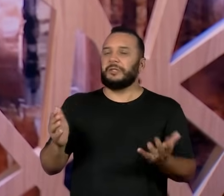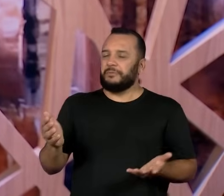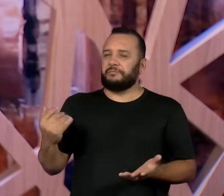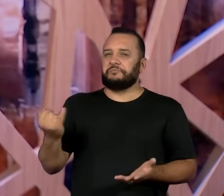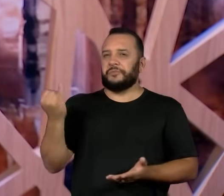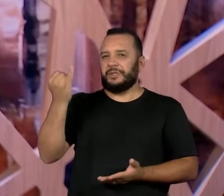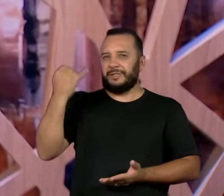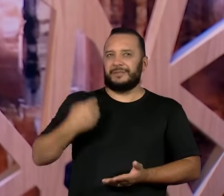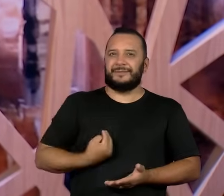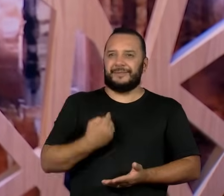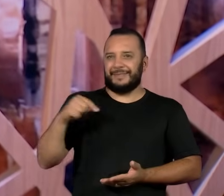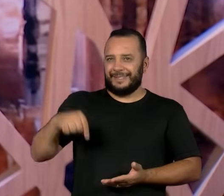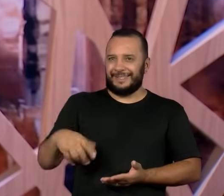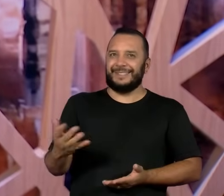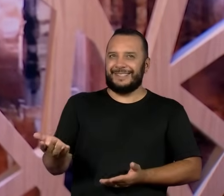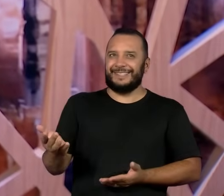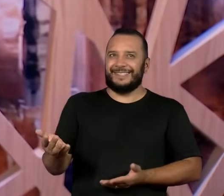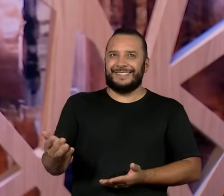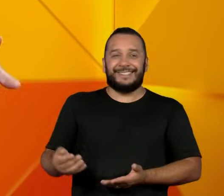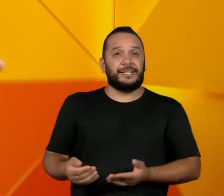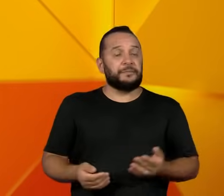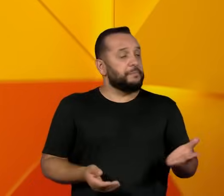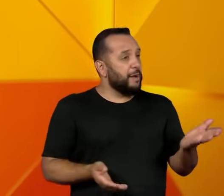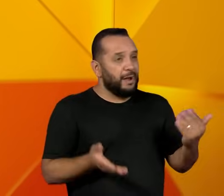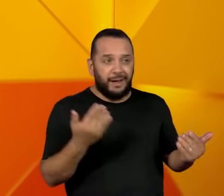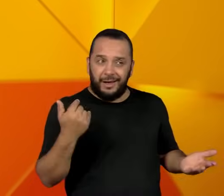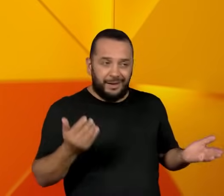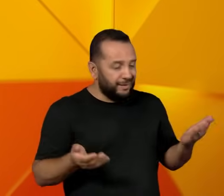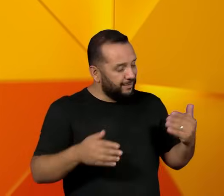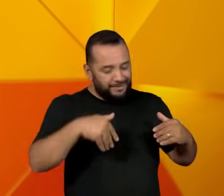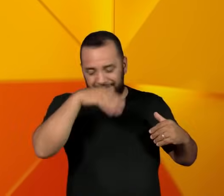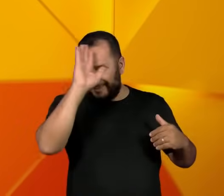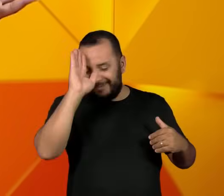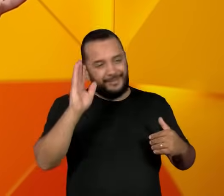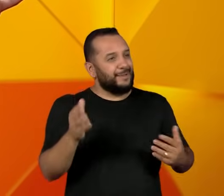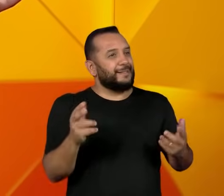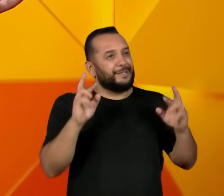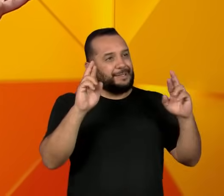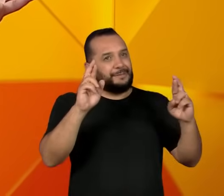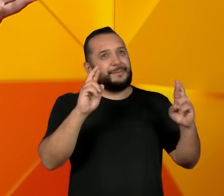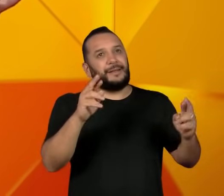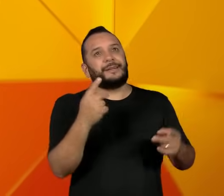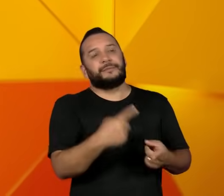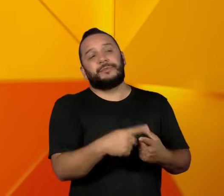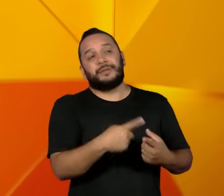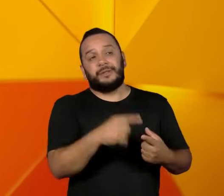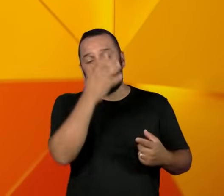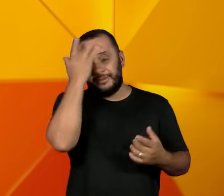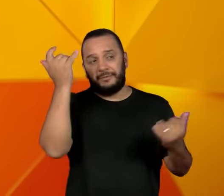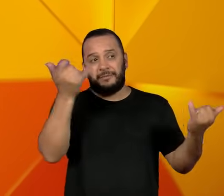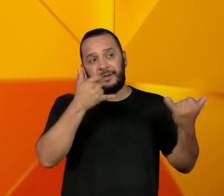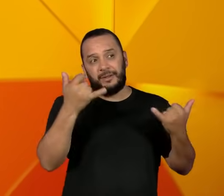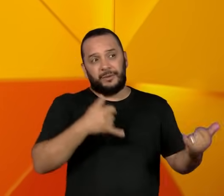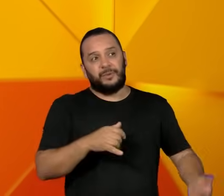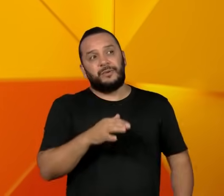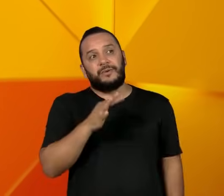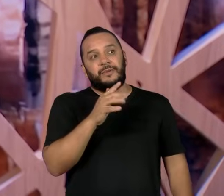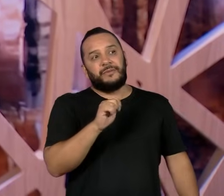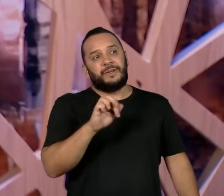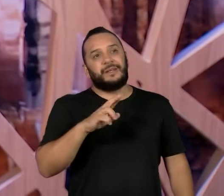volume, e esperar que venha mais e em melhores condições. Que venha mais, e eu espero também que venha, porque eu ouvi rumores de